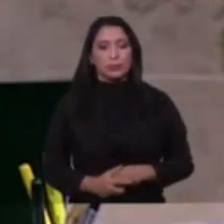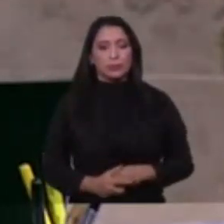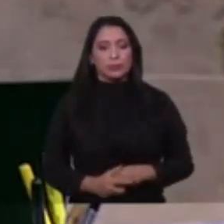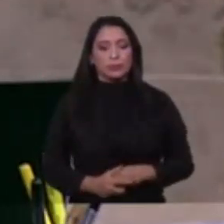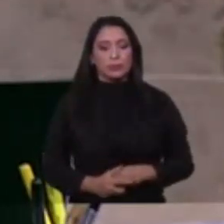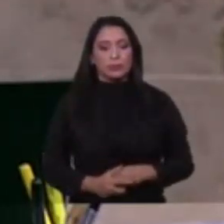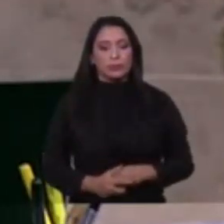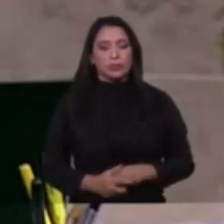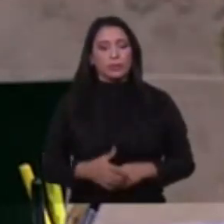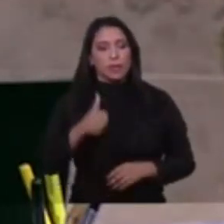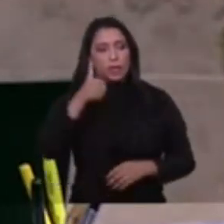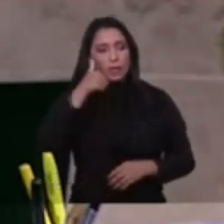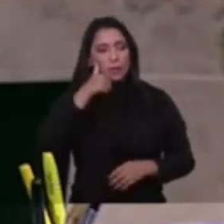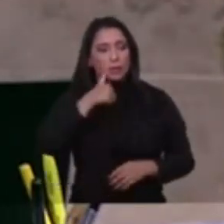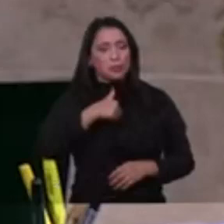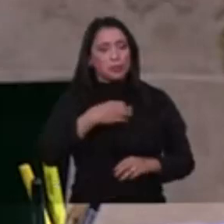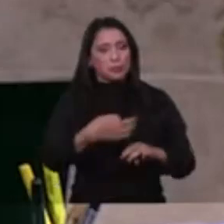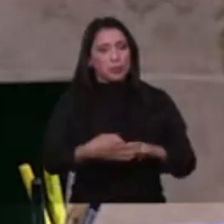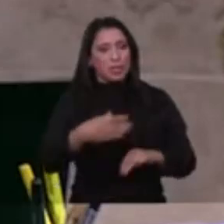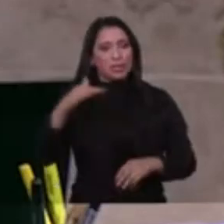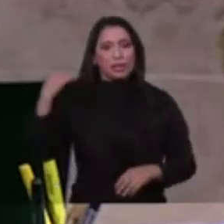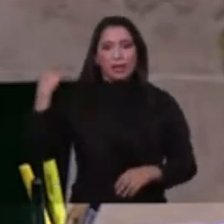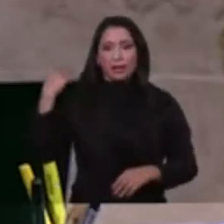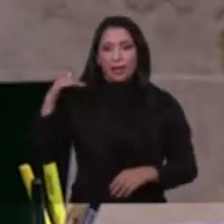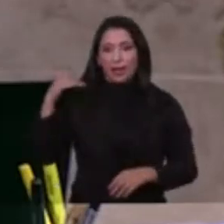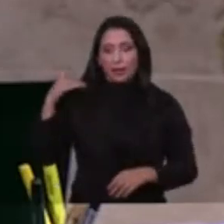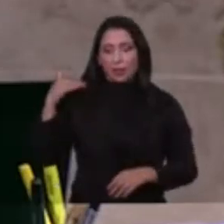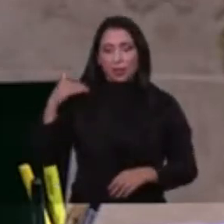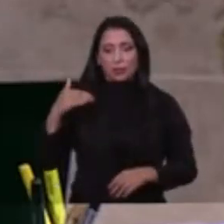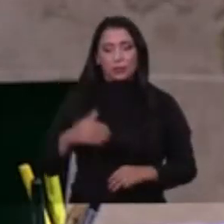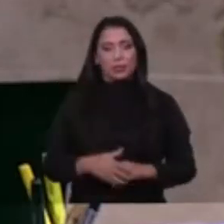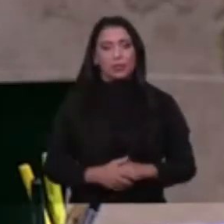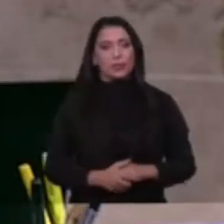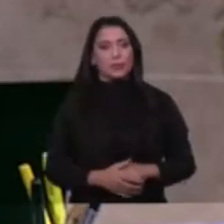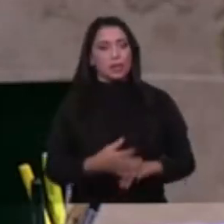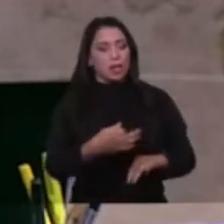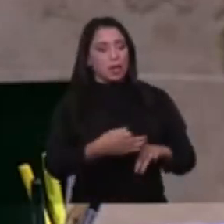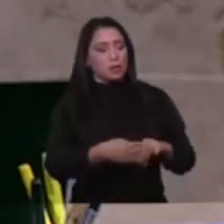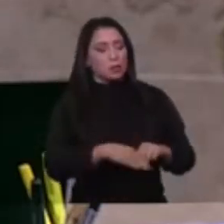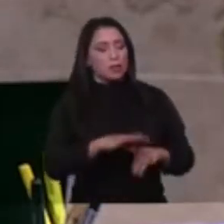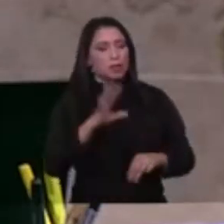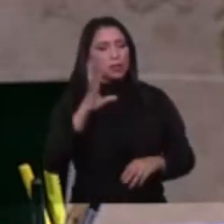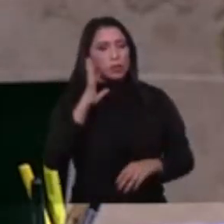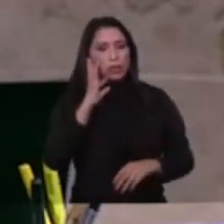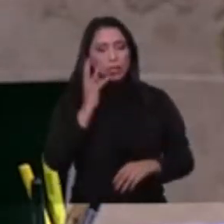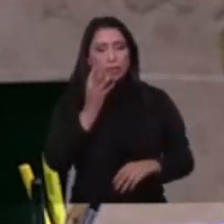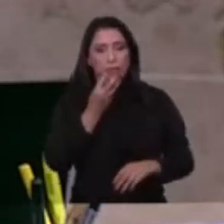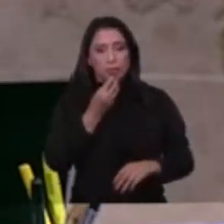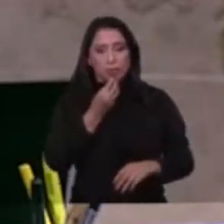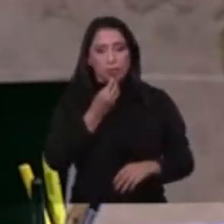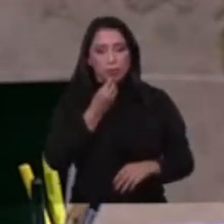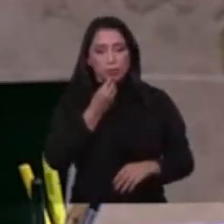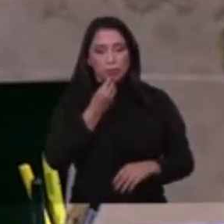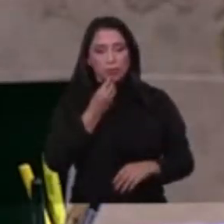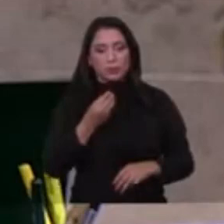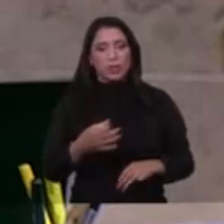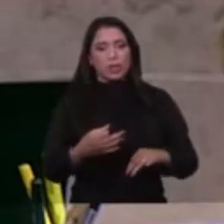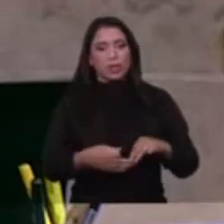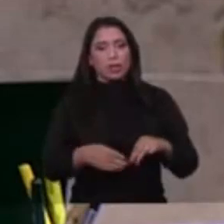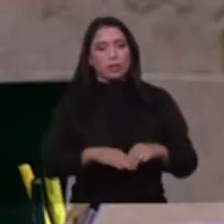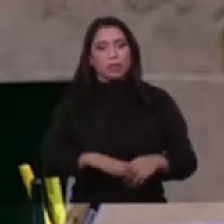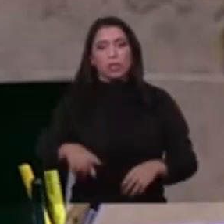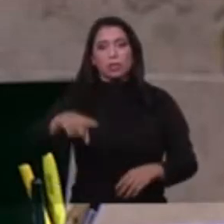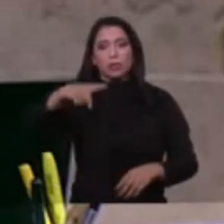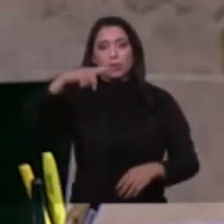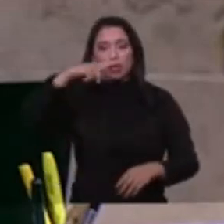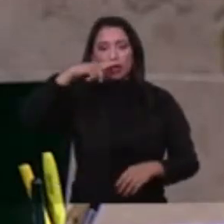senhora ministra Carmen Lúcia, excelentíssimo senhor ministro Dias Toffoli, excelentíssimo senhor ministro Edson